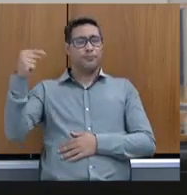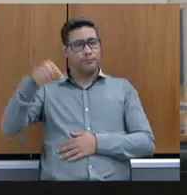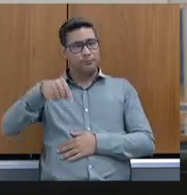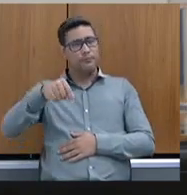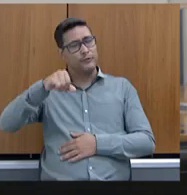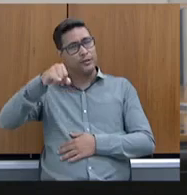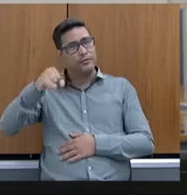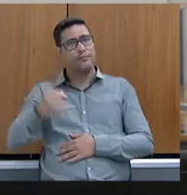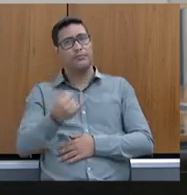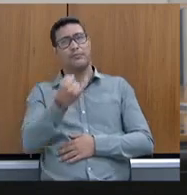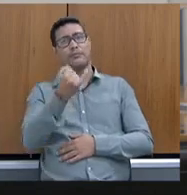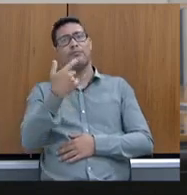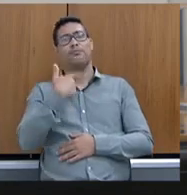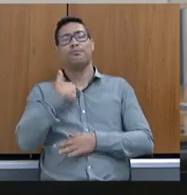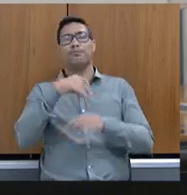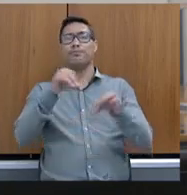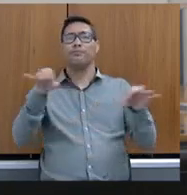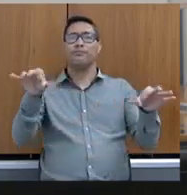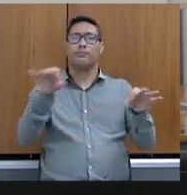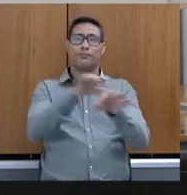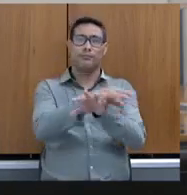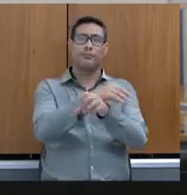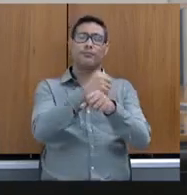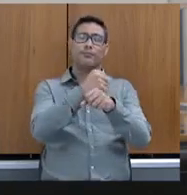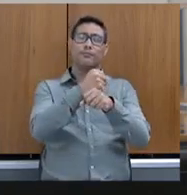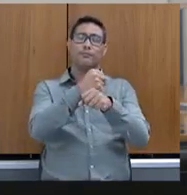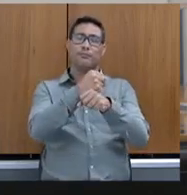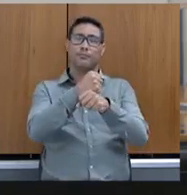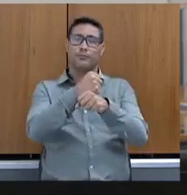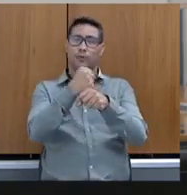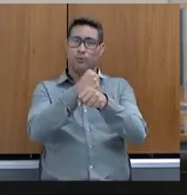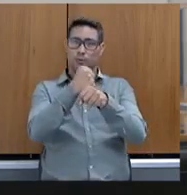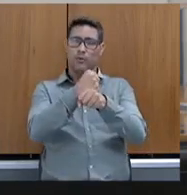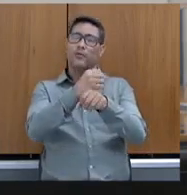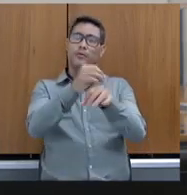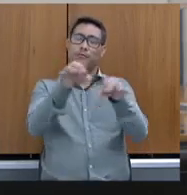aqui finalizando mais um ano né